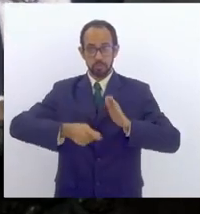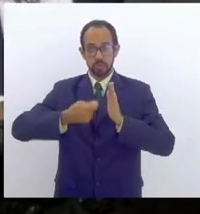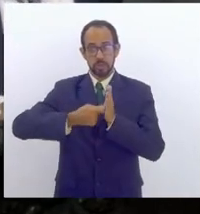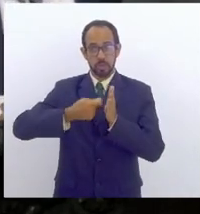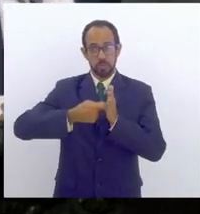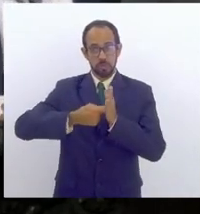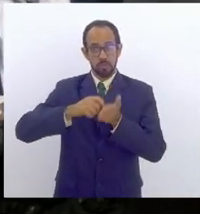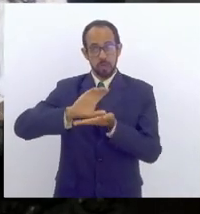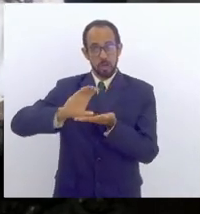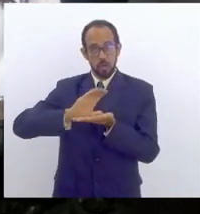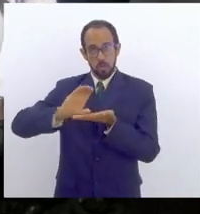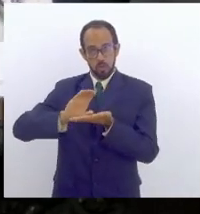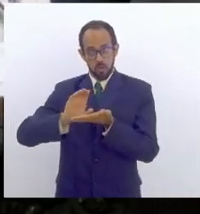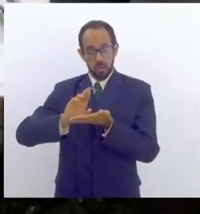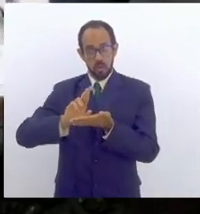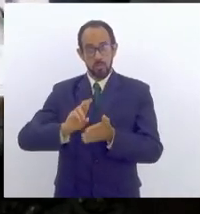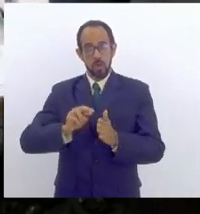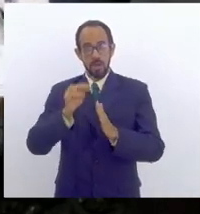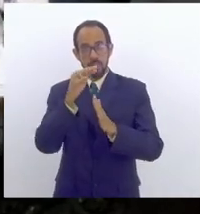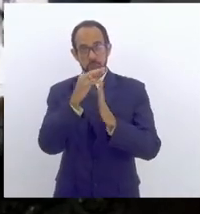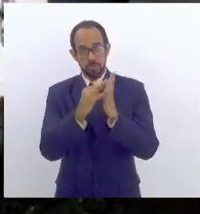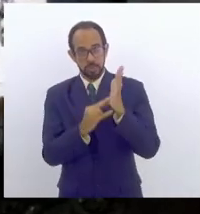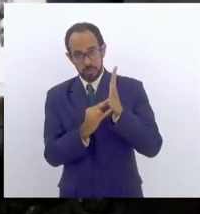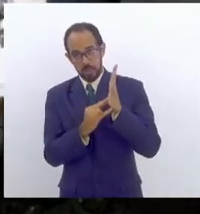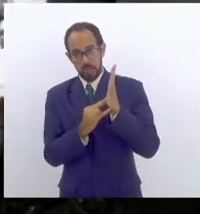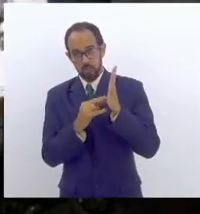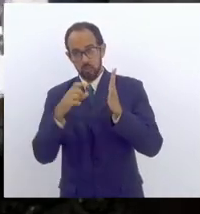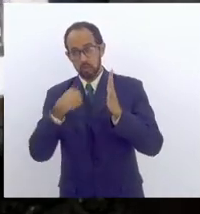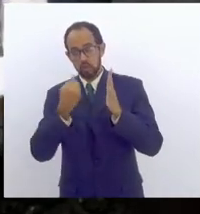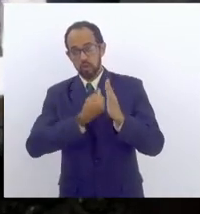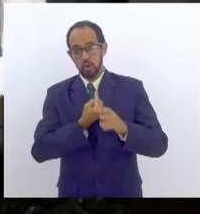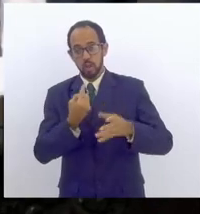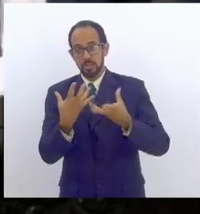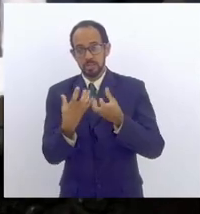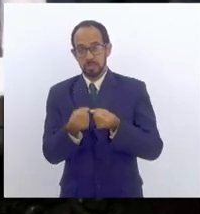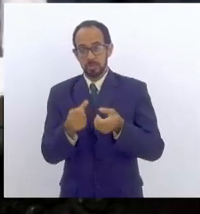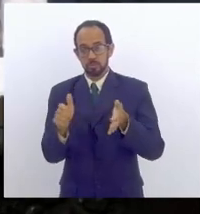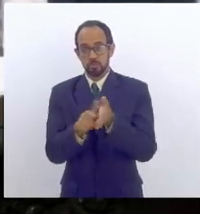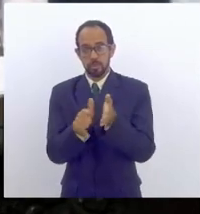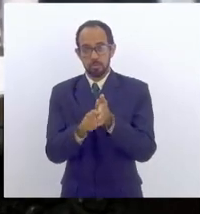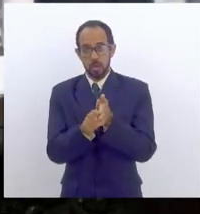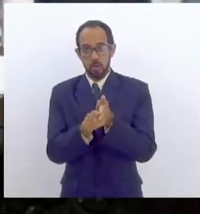pelo regimento da Casa, nós recebemos